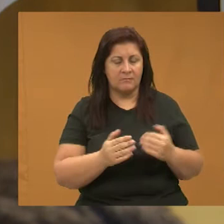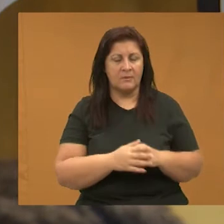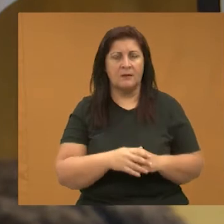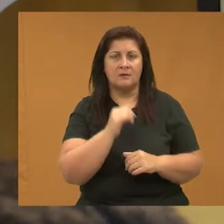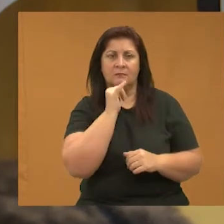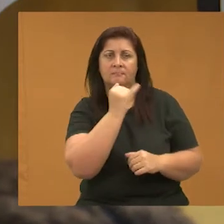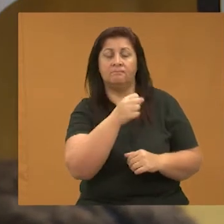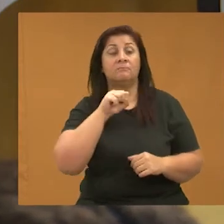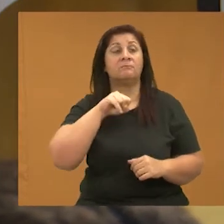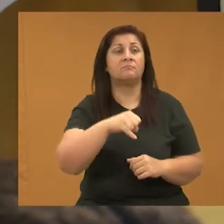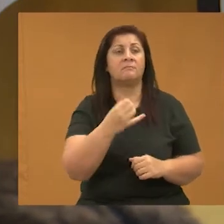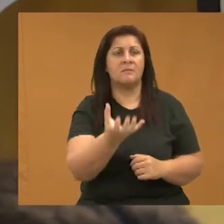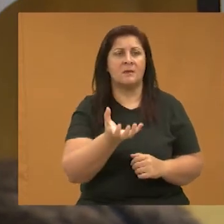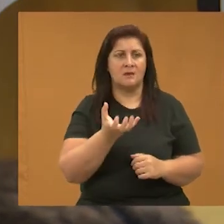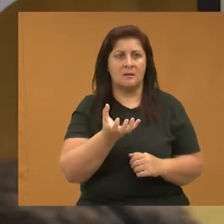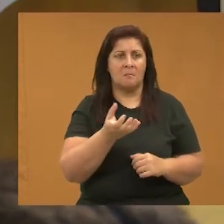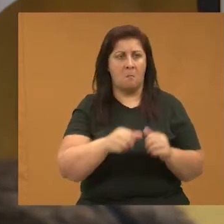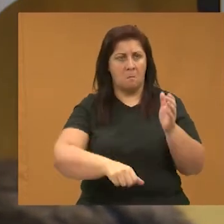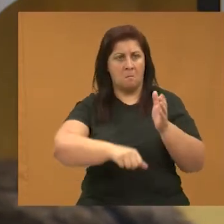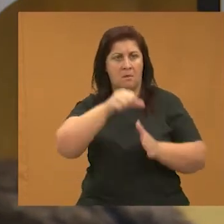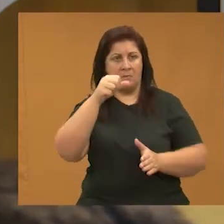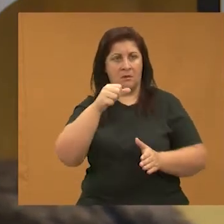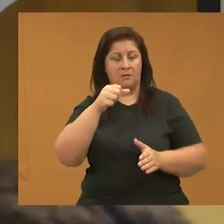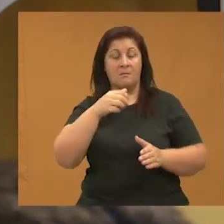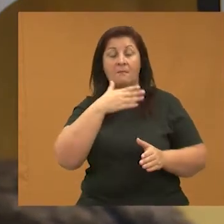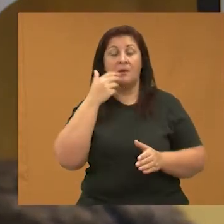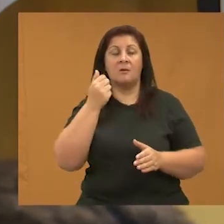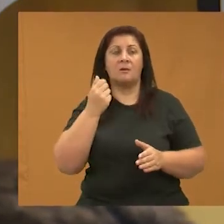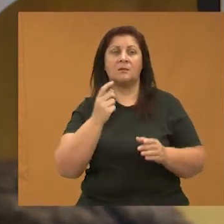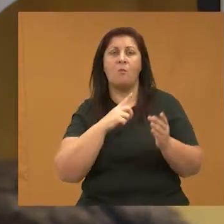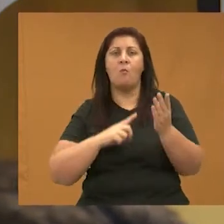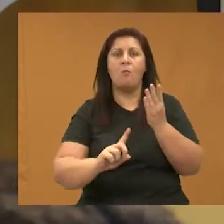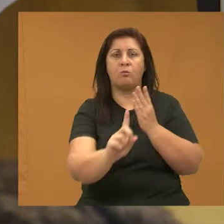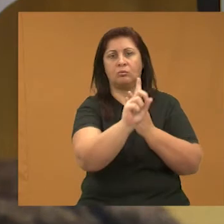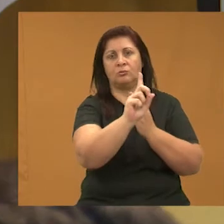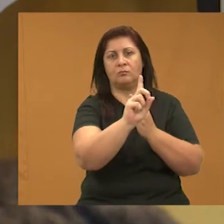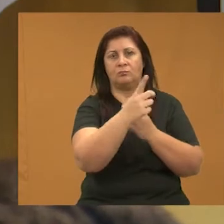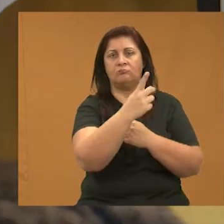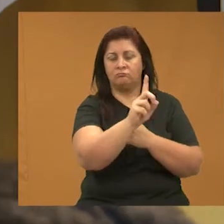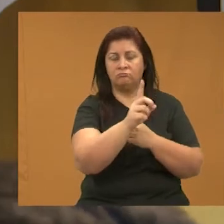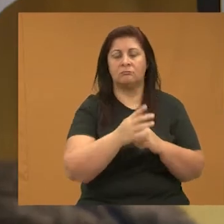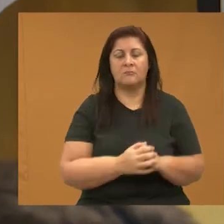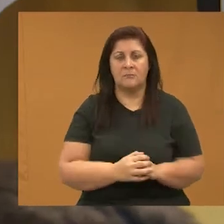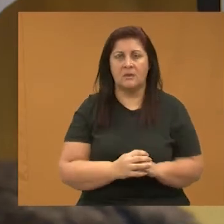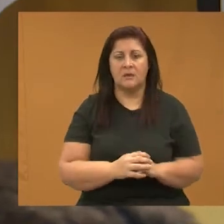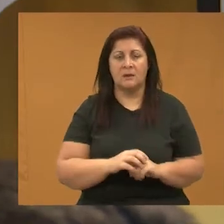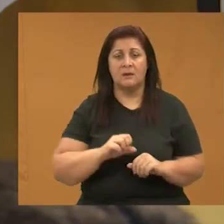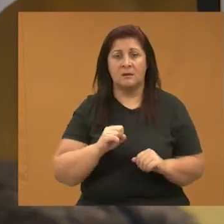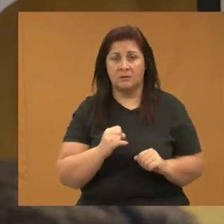se alguém quiser ser o primeiro, que seja o último de todos e aquele